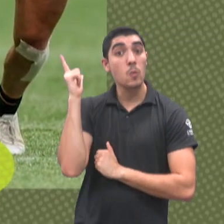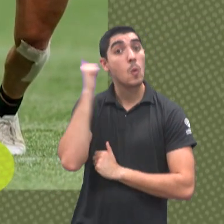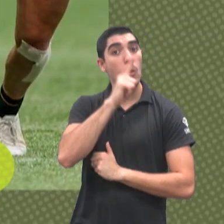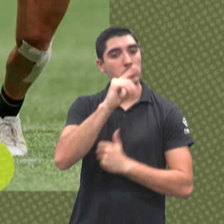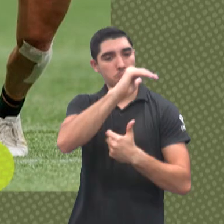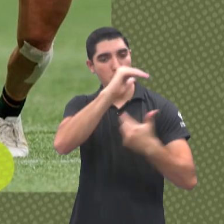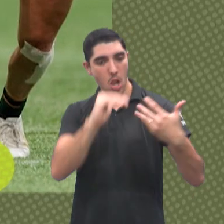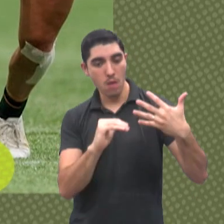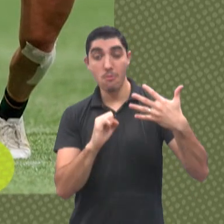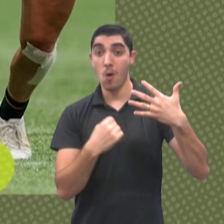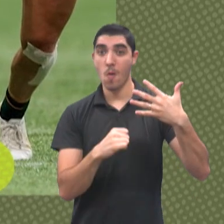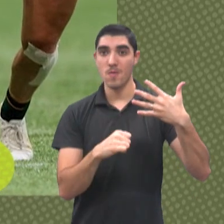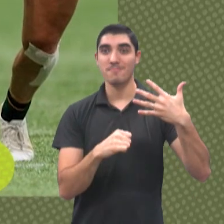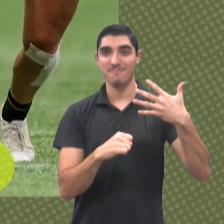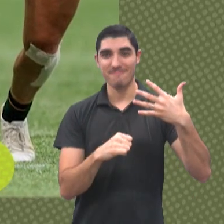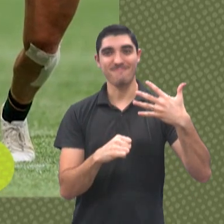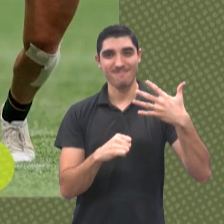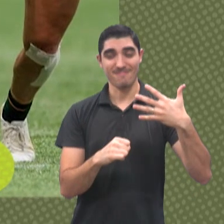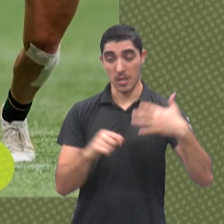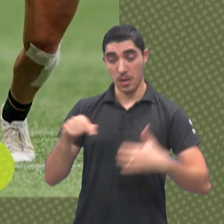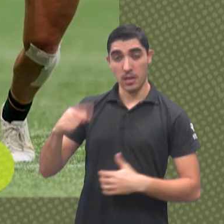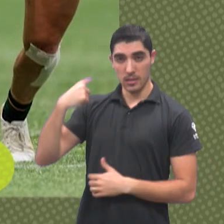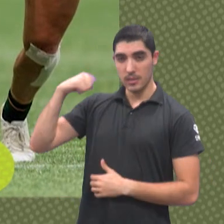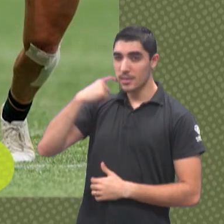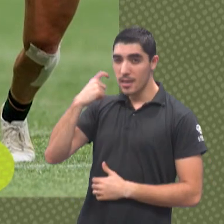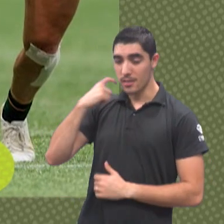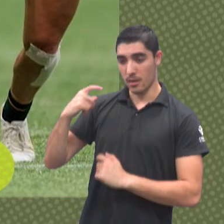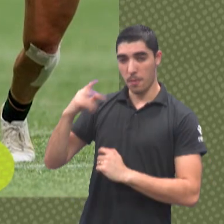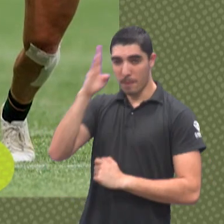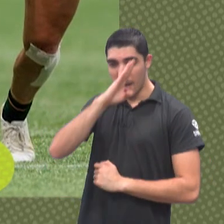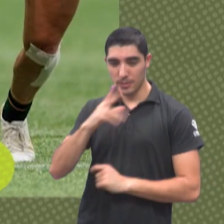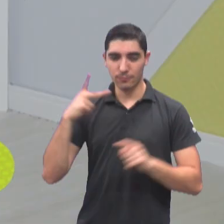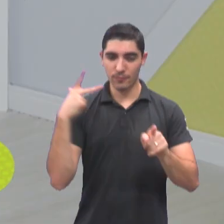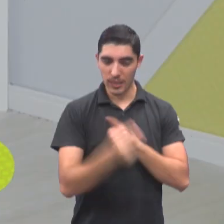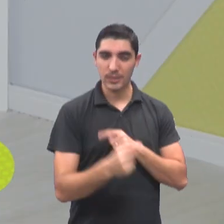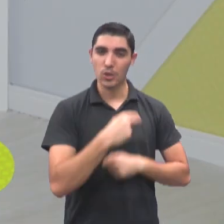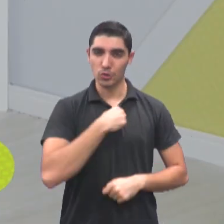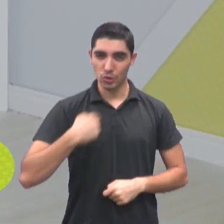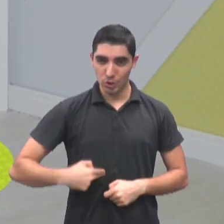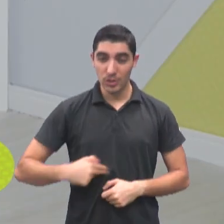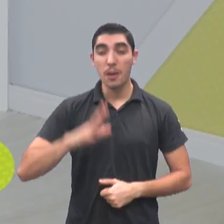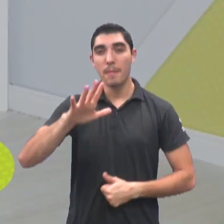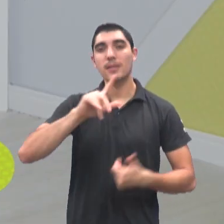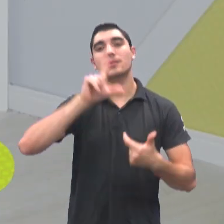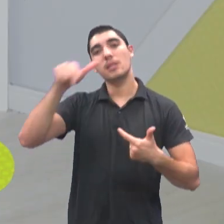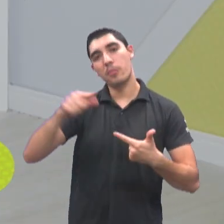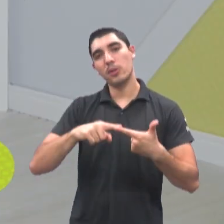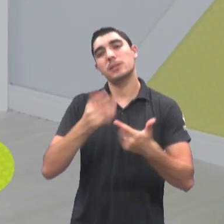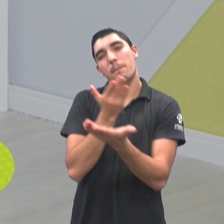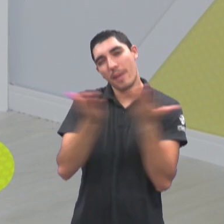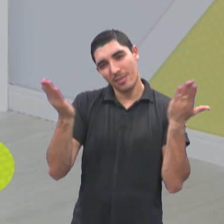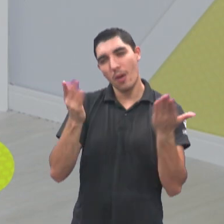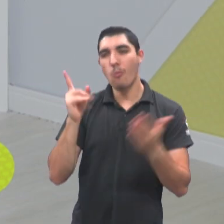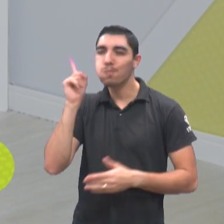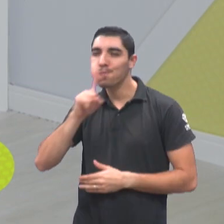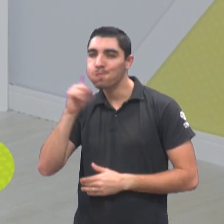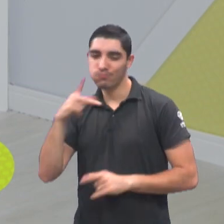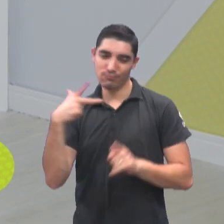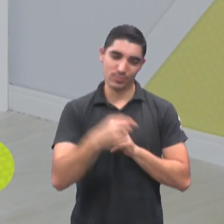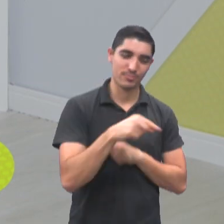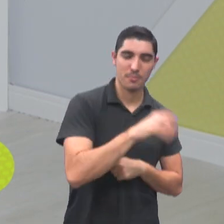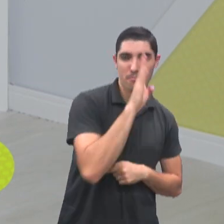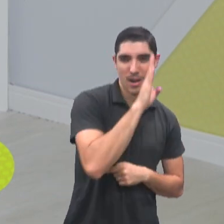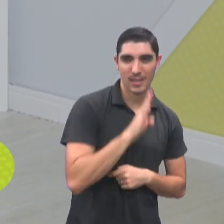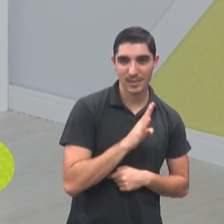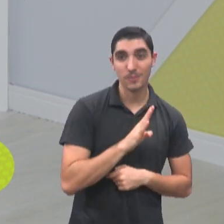lugar. Na sexta-feira, o Brasil venceu a China, mas acabou derrotado pelos Estados Unidos na fase de classificação. Com isso, as Iaras jogariam